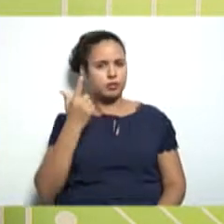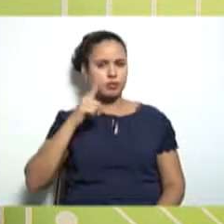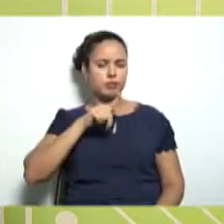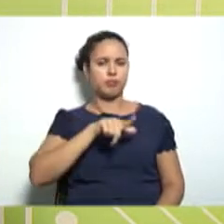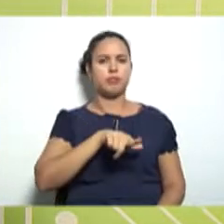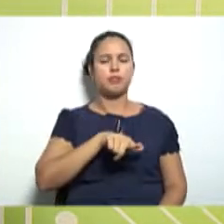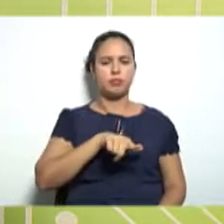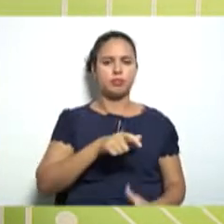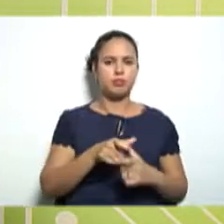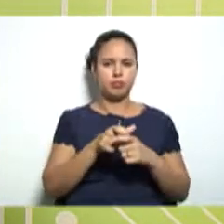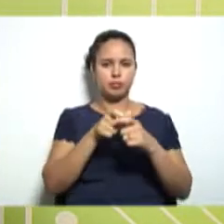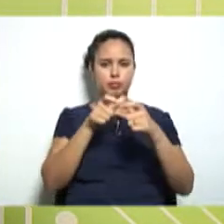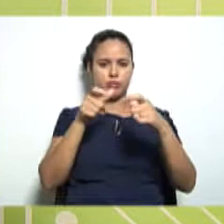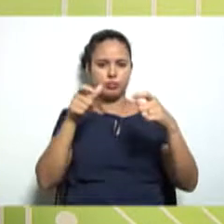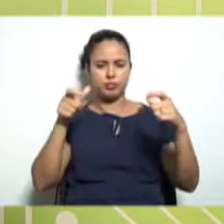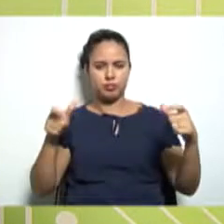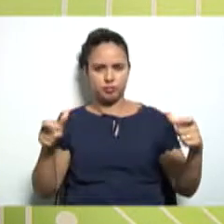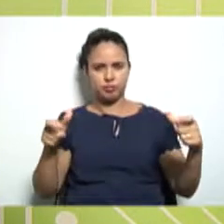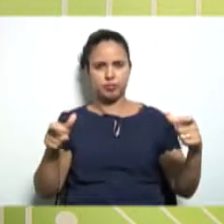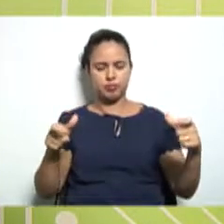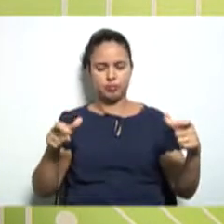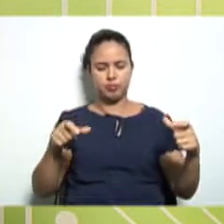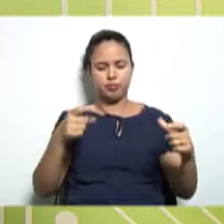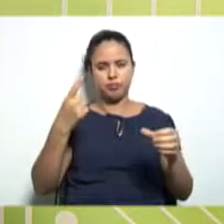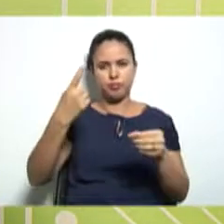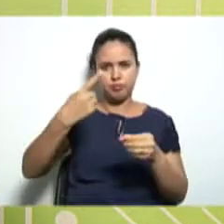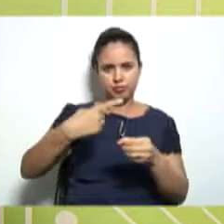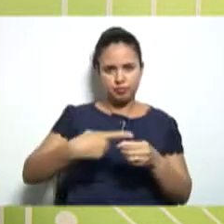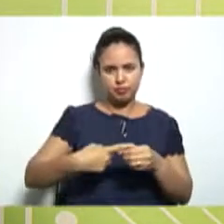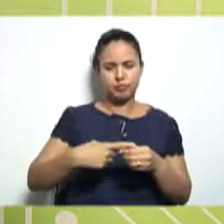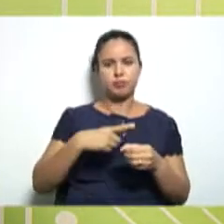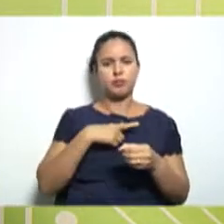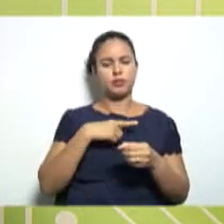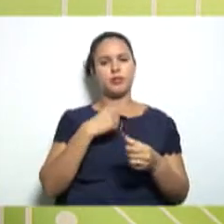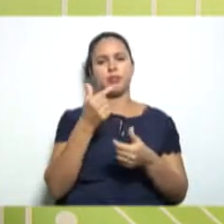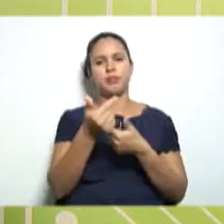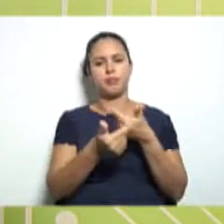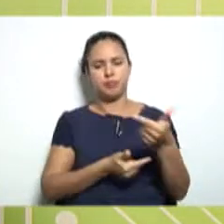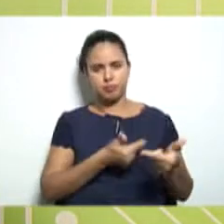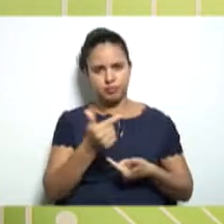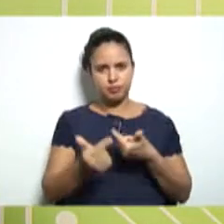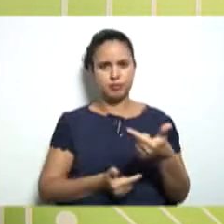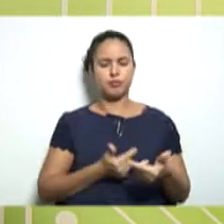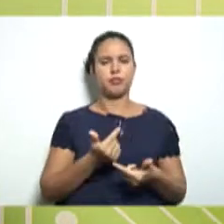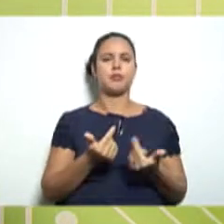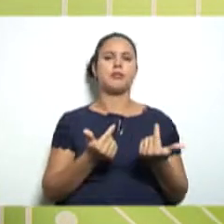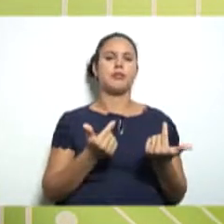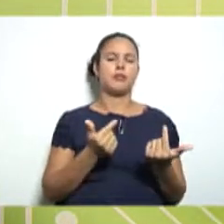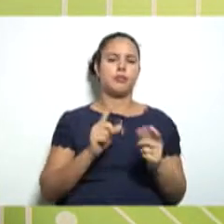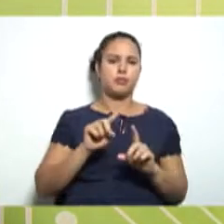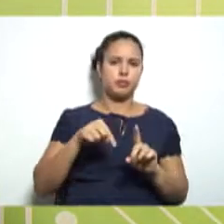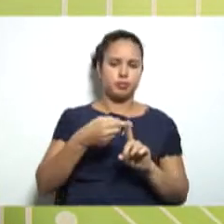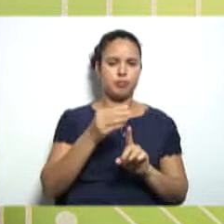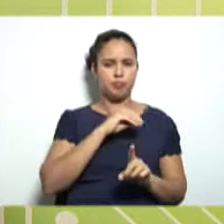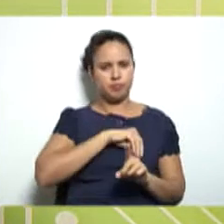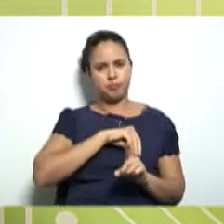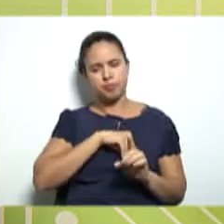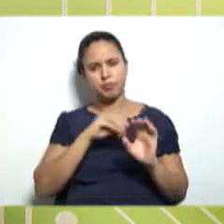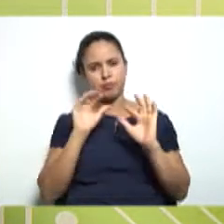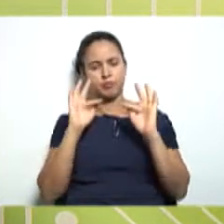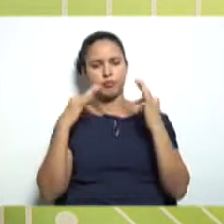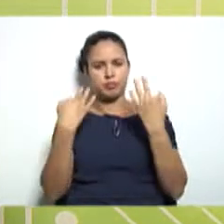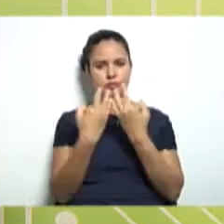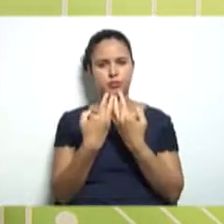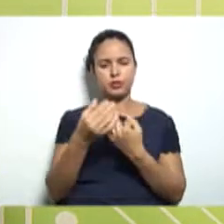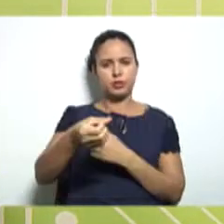de aumentar o crescimento econômico do município, gerando mais emprego, gerando mais renda para as famílias e gerando novos